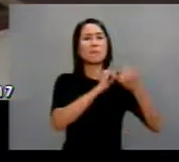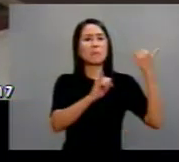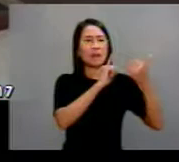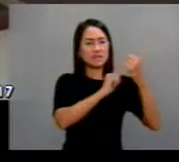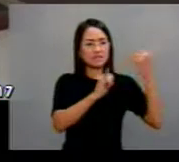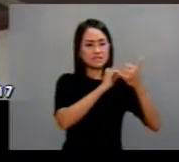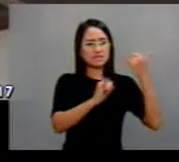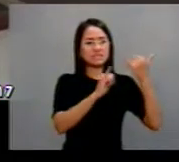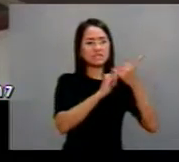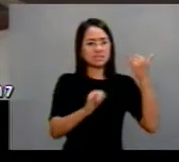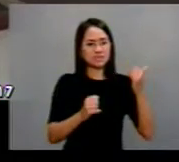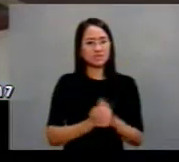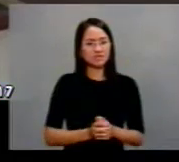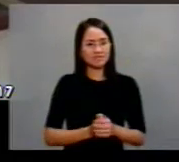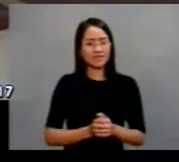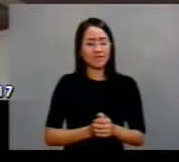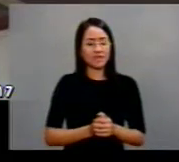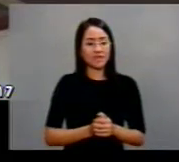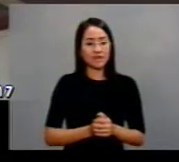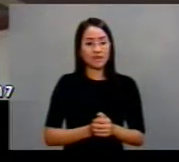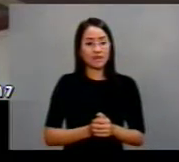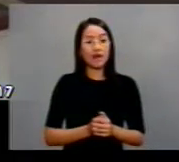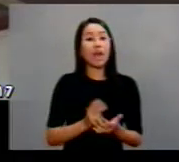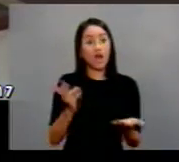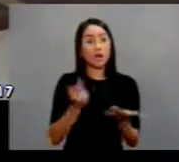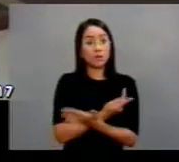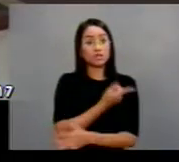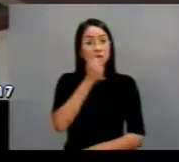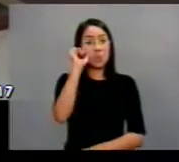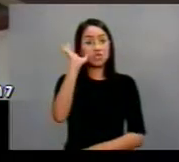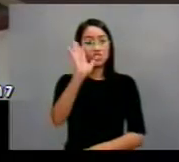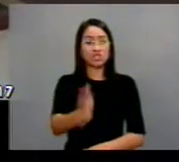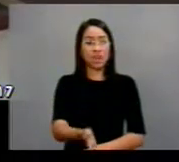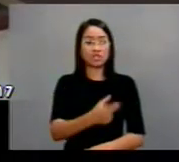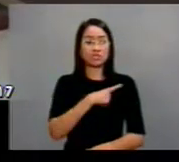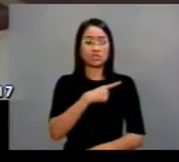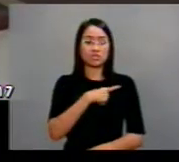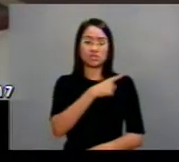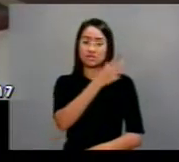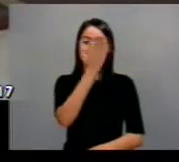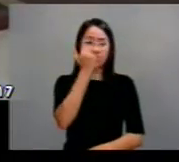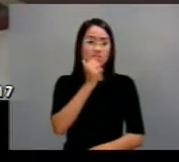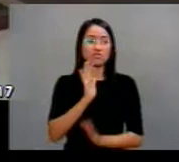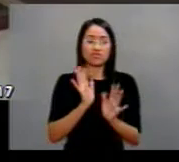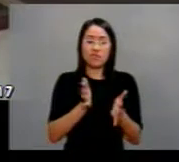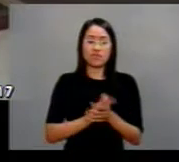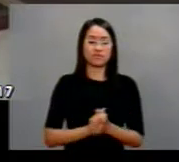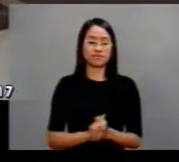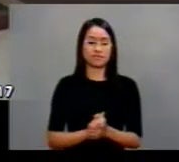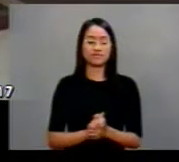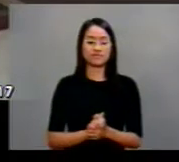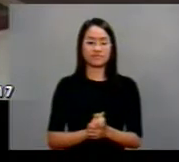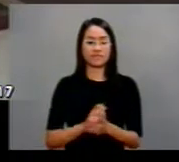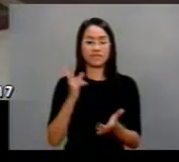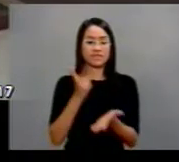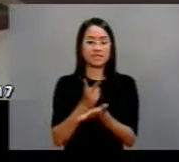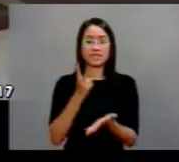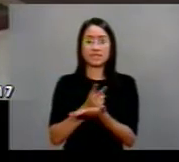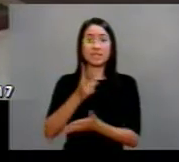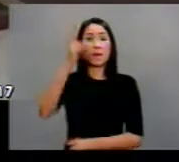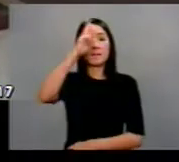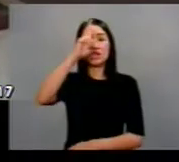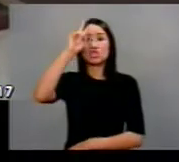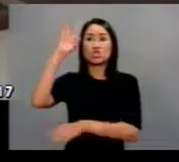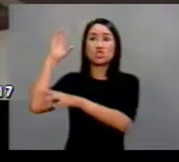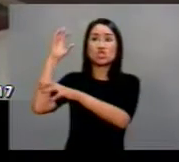golpe civil militar de 64. O que aconteceu ontem já estava escrito. É mais um capítulo da péssima história republicana